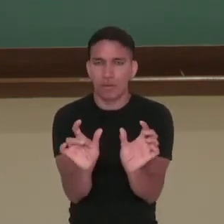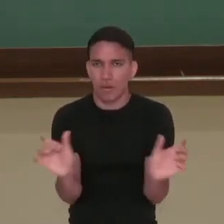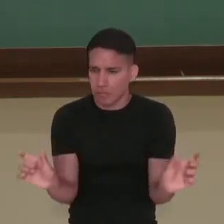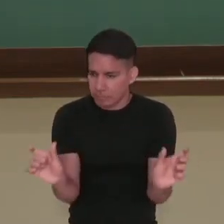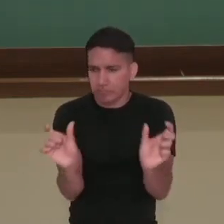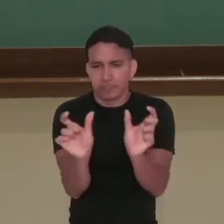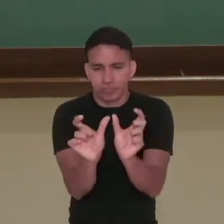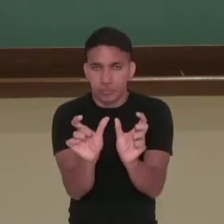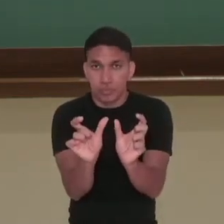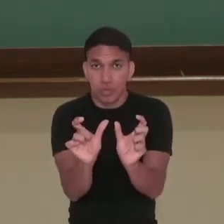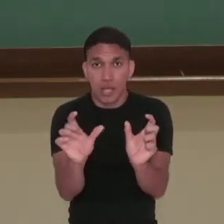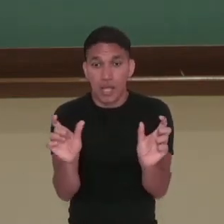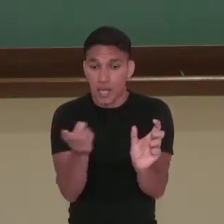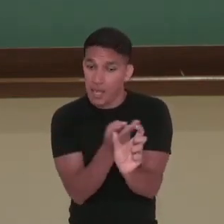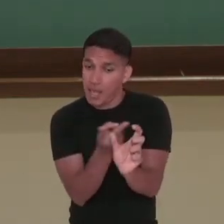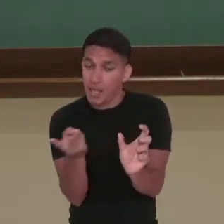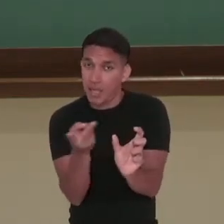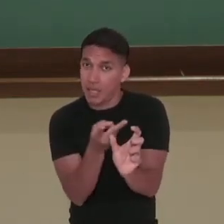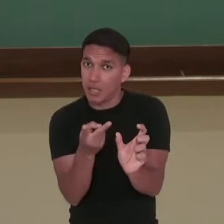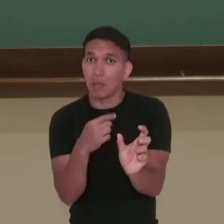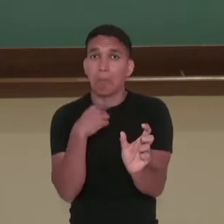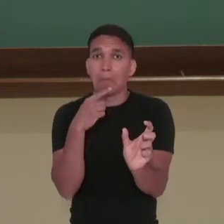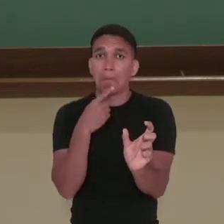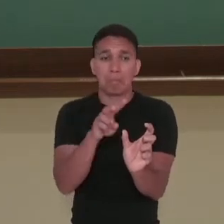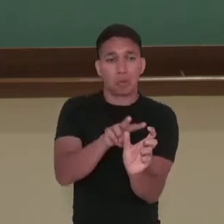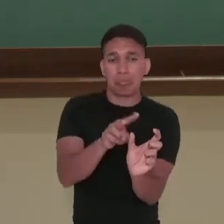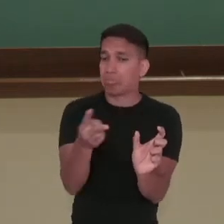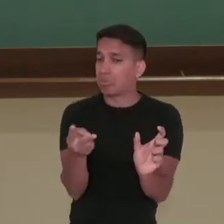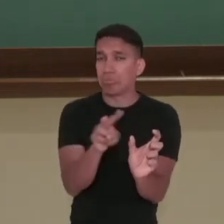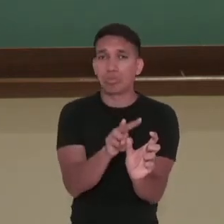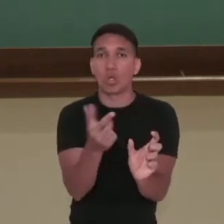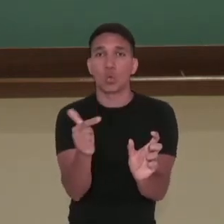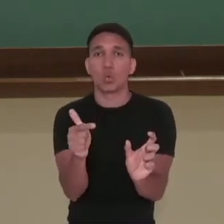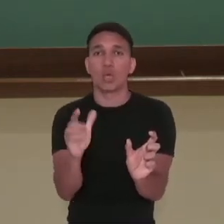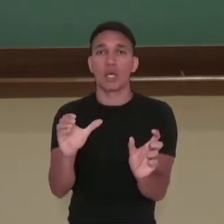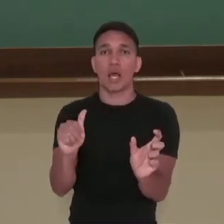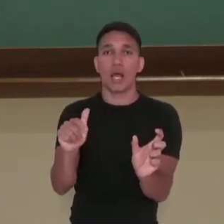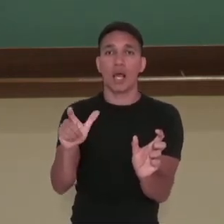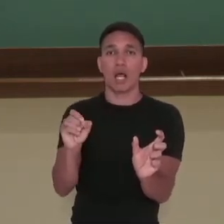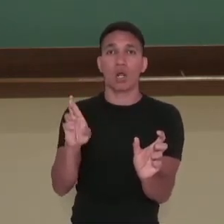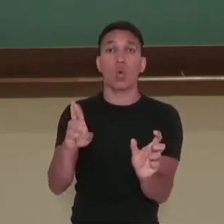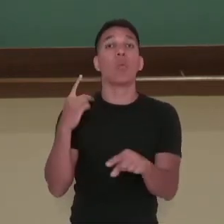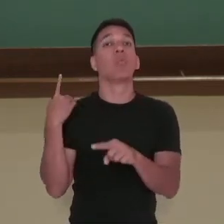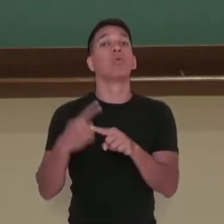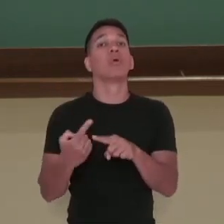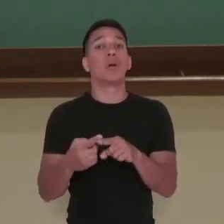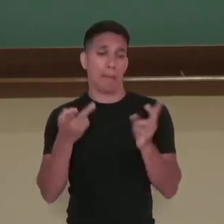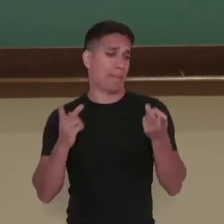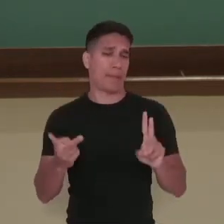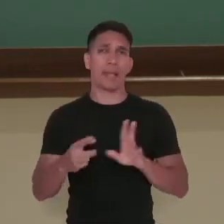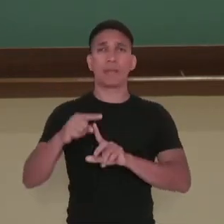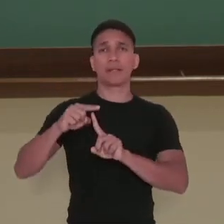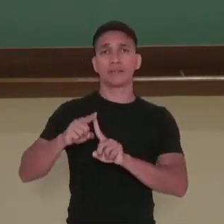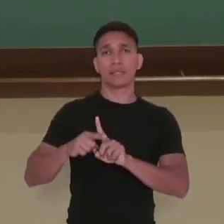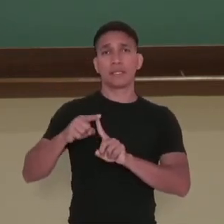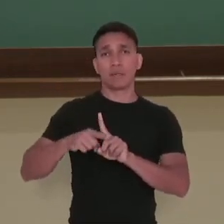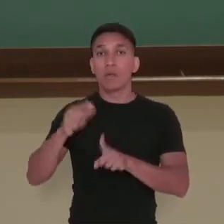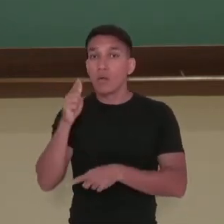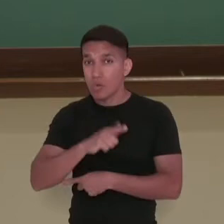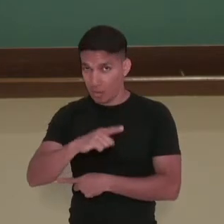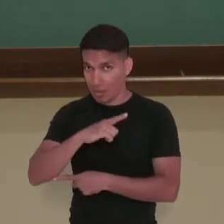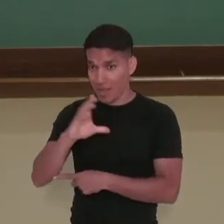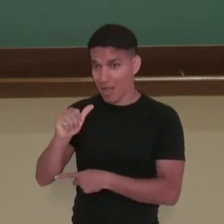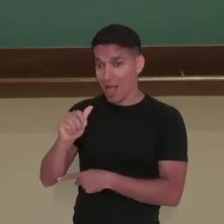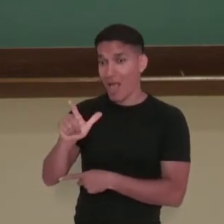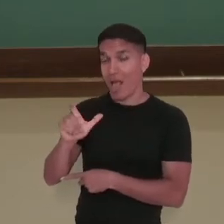elas, entre elas eu não tenho calor porque elas estão com a mesma temperatura. Para ter calor, você tem que